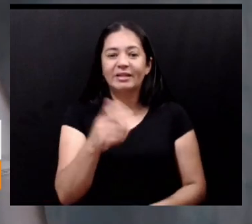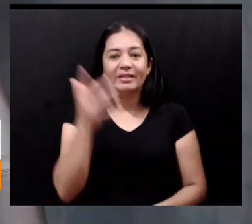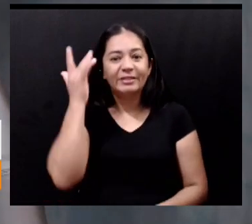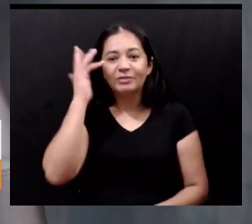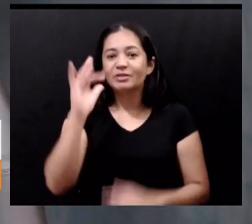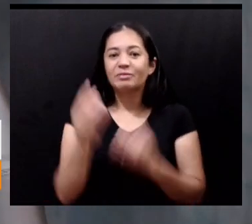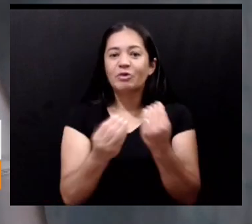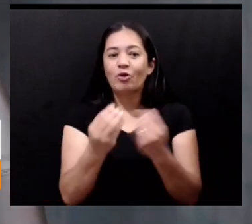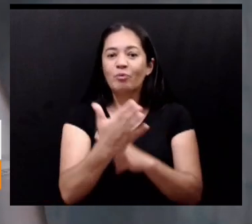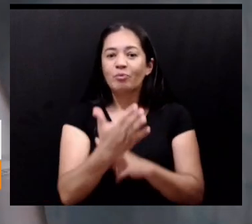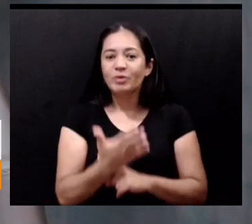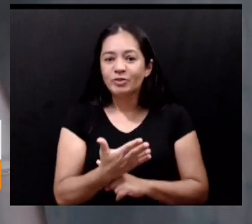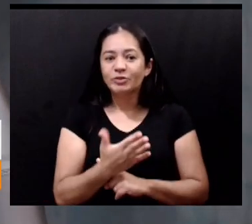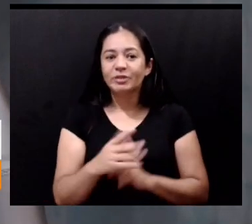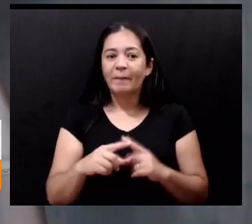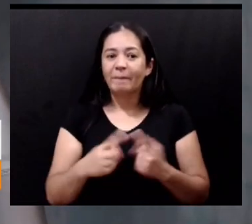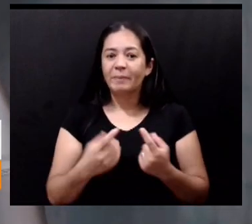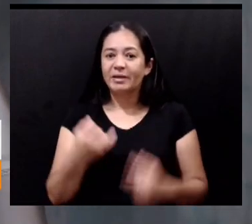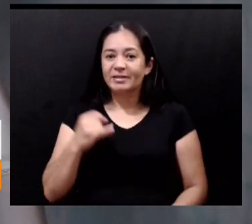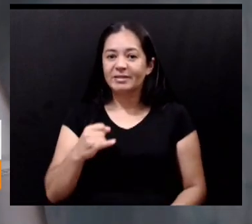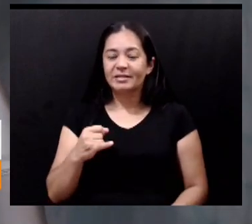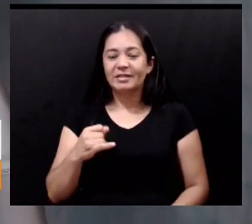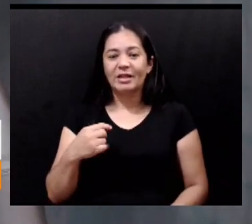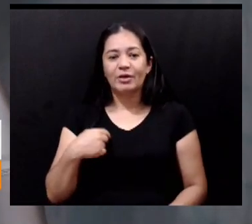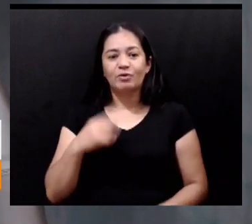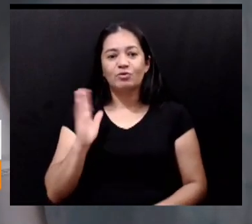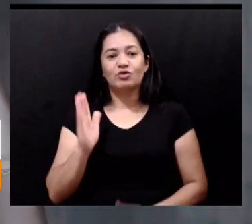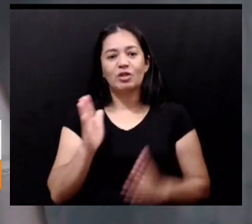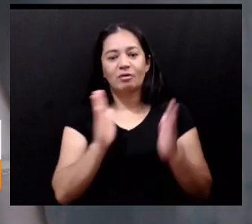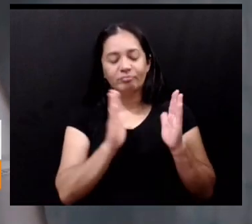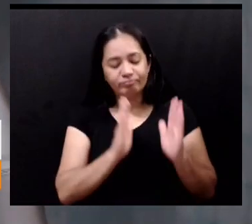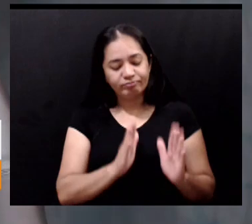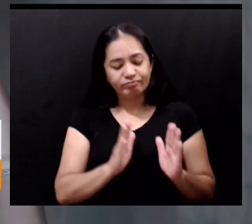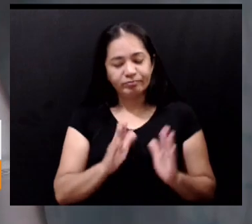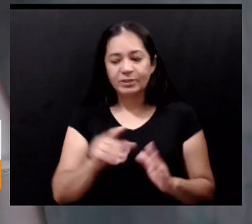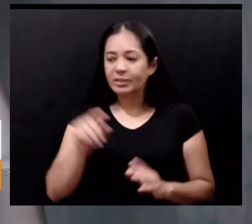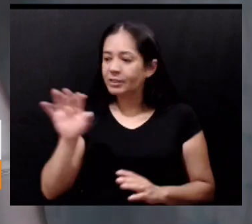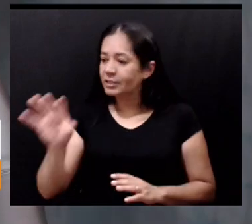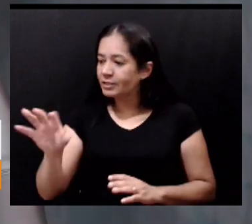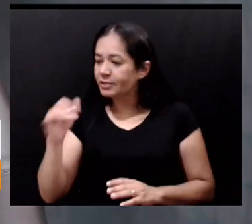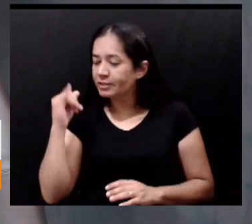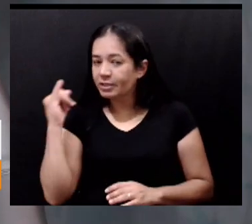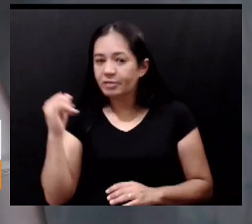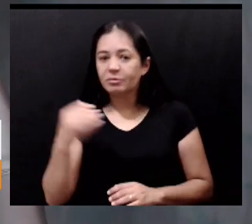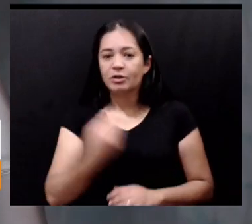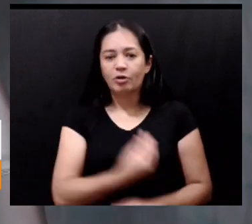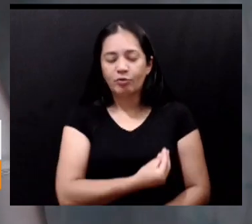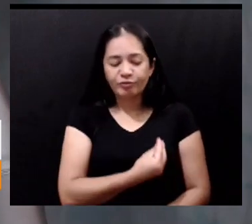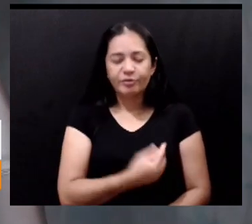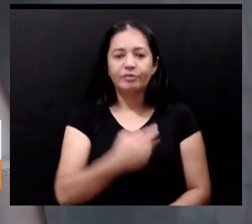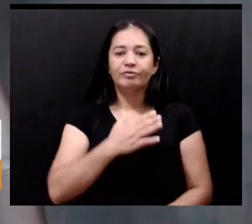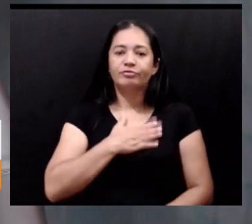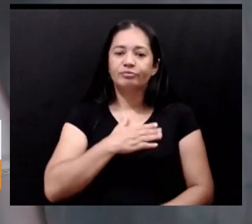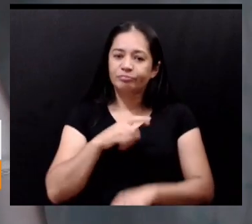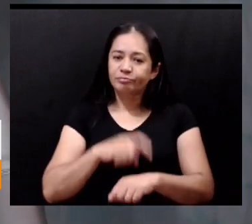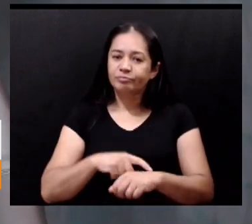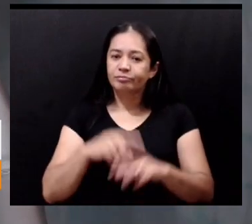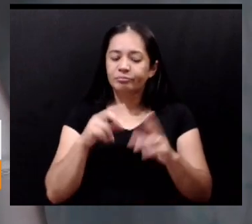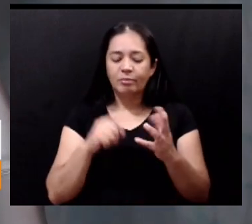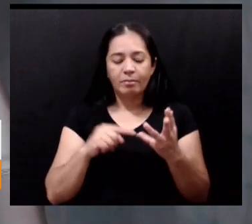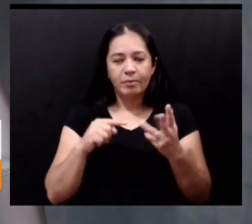se eu já fiz esse processo de isso é importante, eu estou vivendo no meu tempo, no meu processo, eu vou me respeitando, talvez seja um